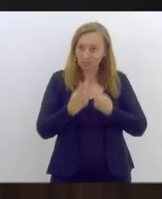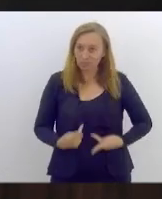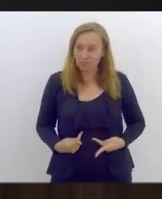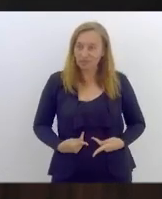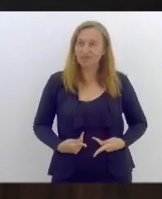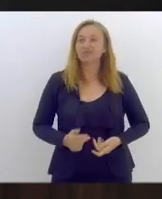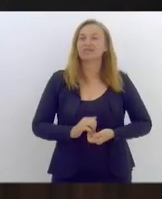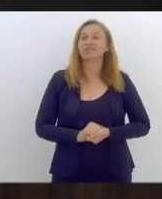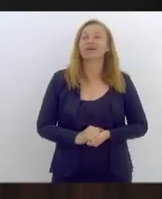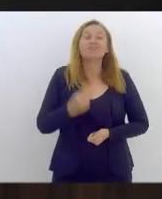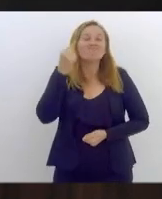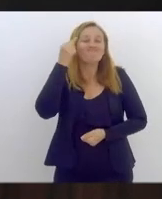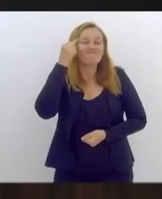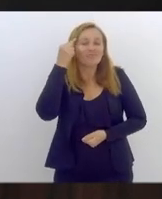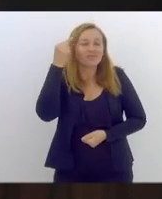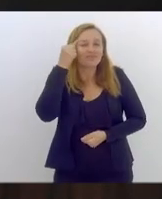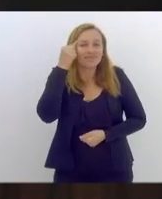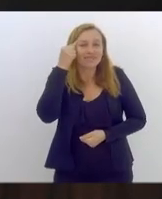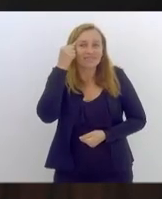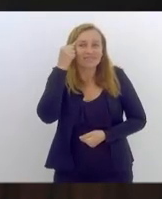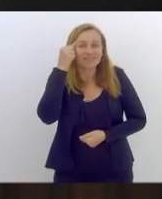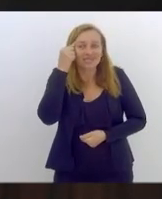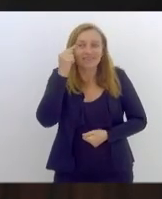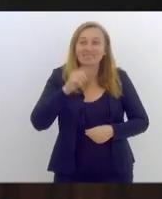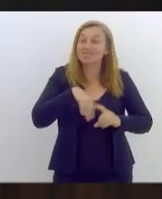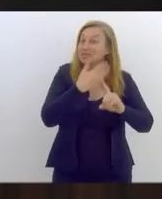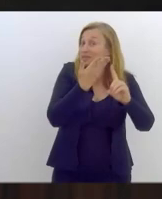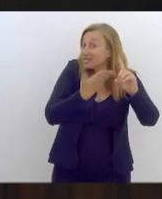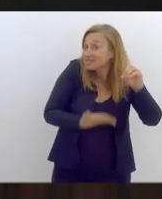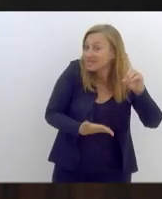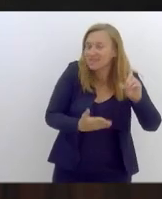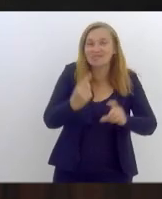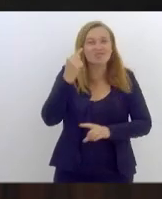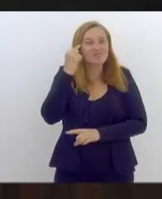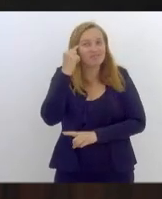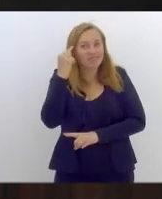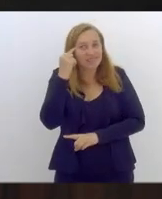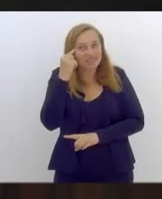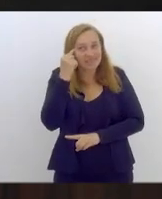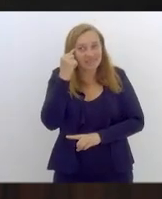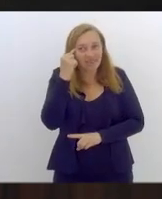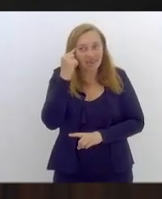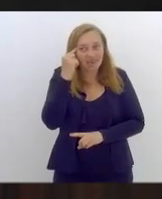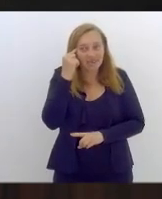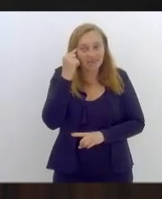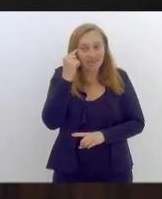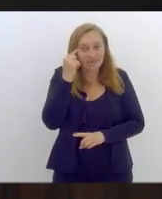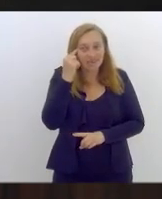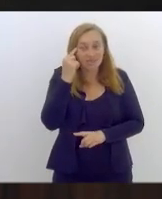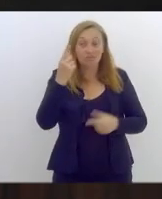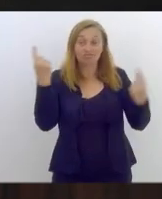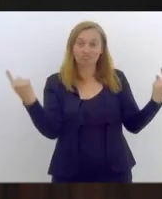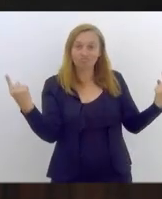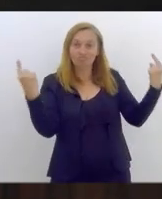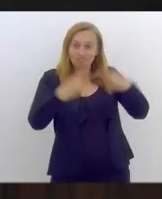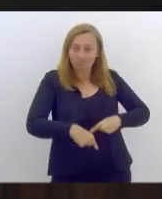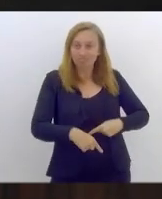a pensarem sobre essa homenagem, a refletirem sobre o tamanho dos nossos